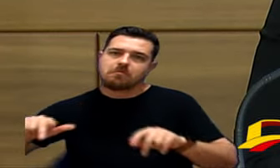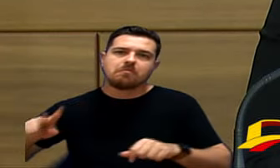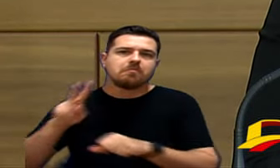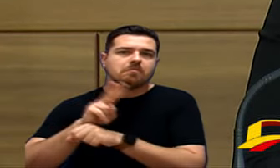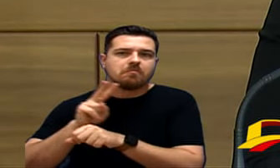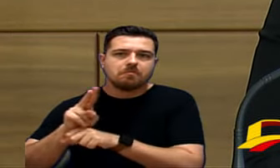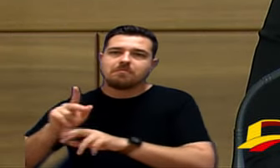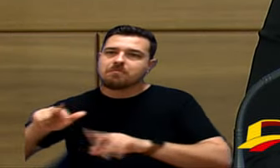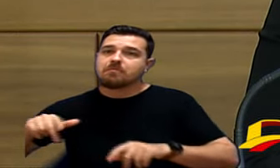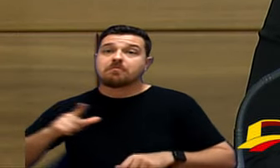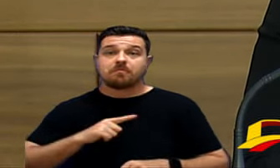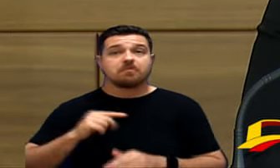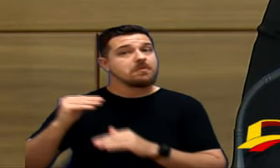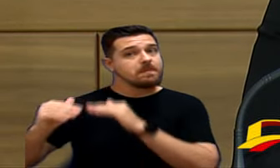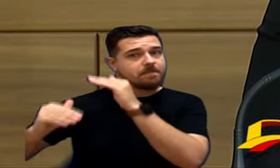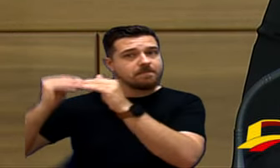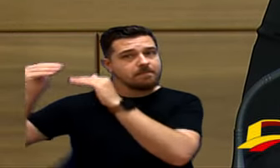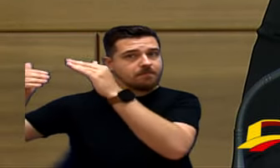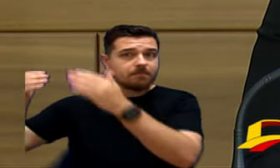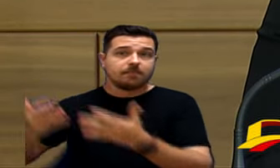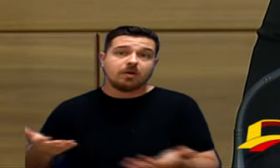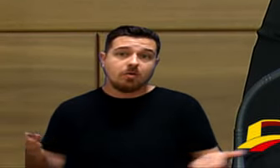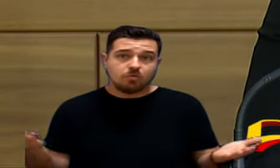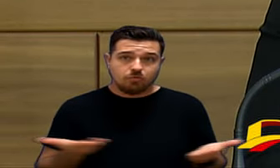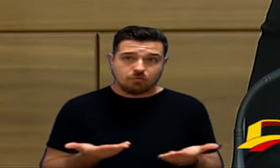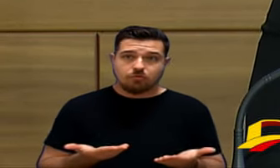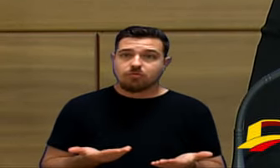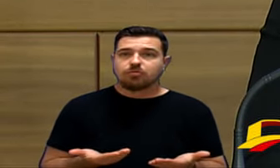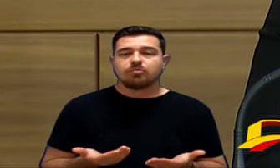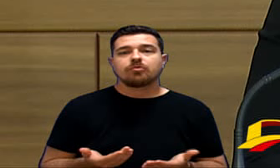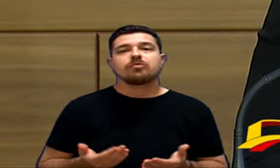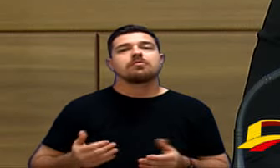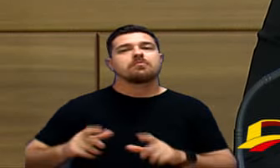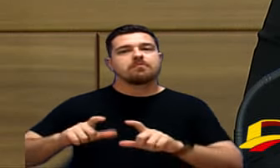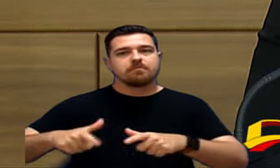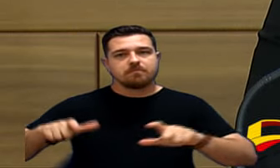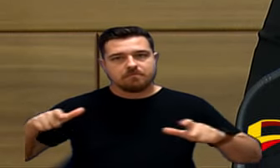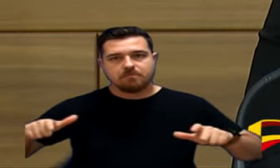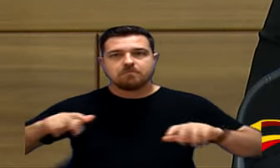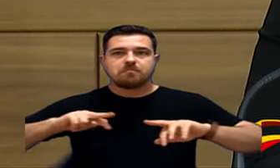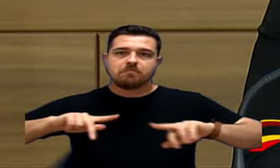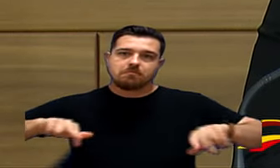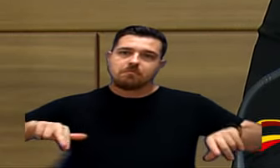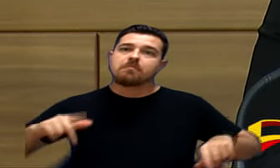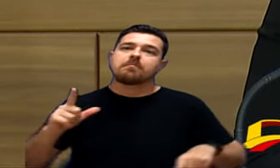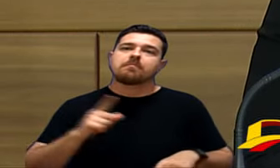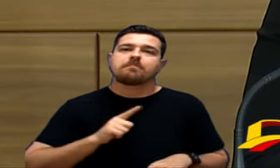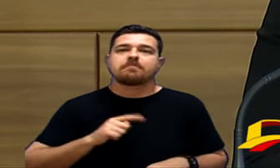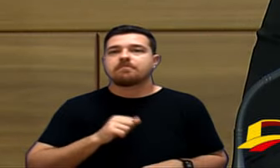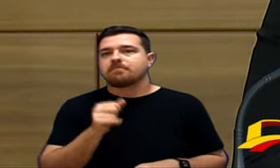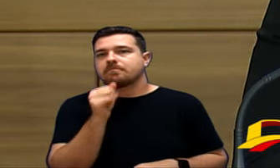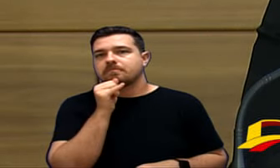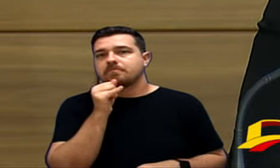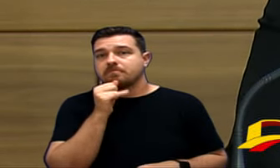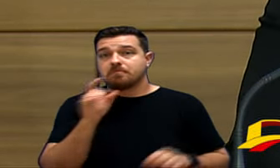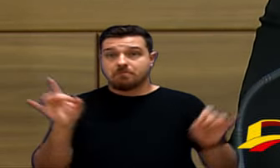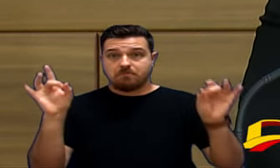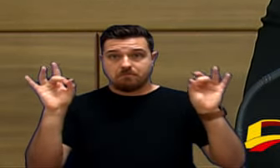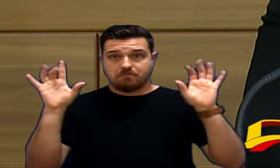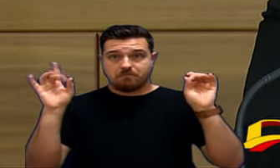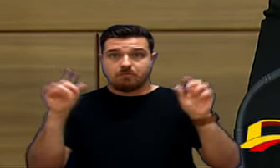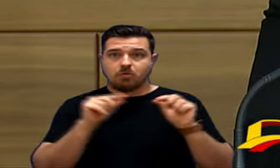né enfim e a atual administração ela ampliou esses cargos por exemplo eh de classes especiais que